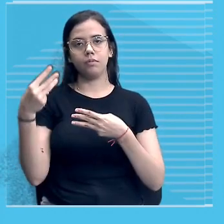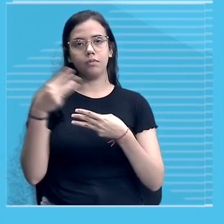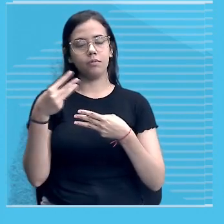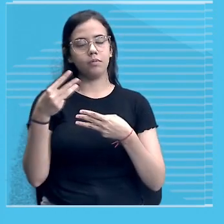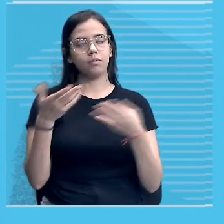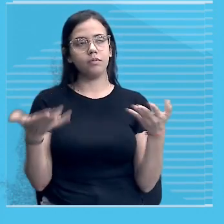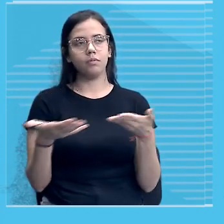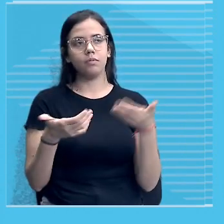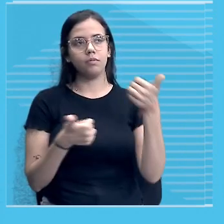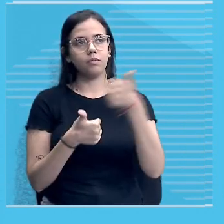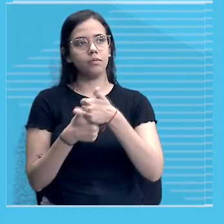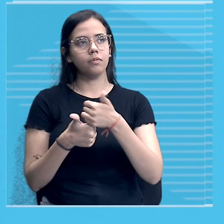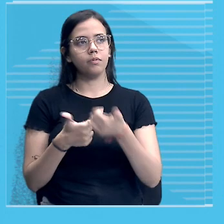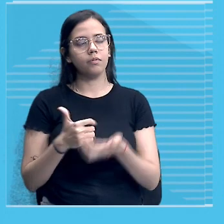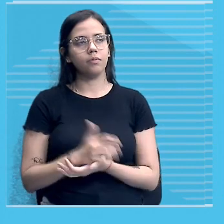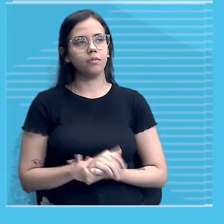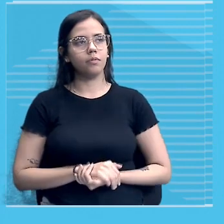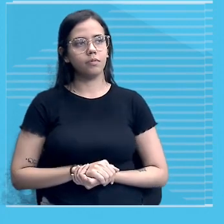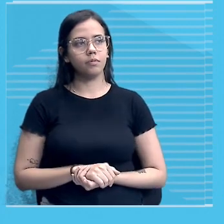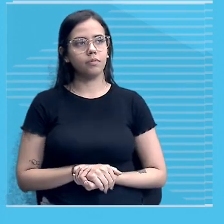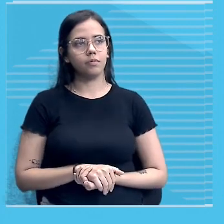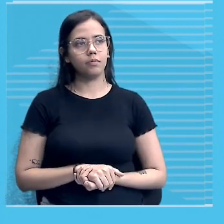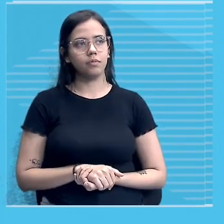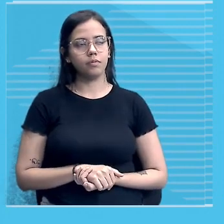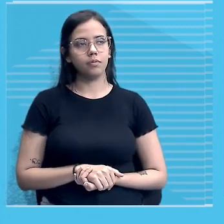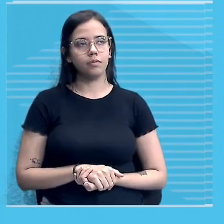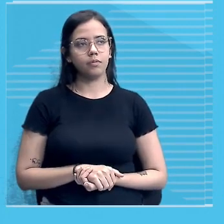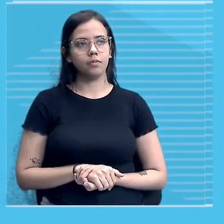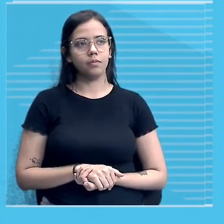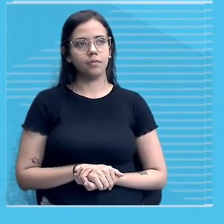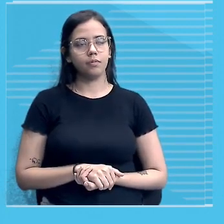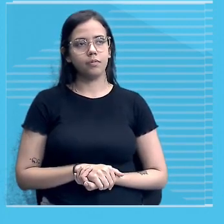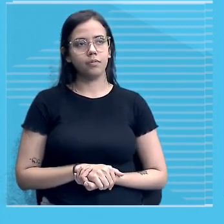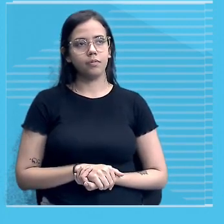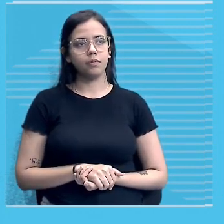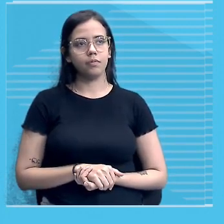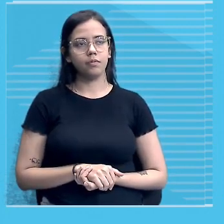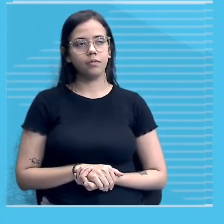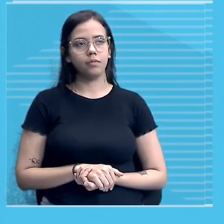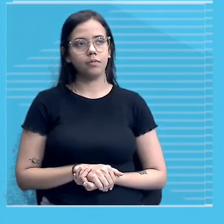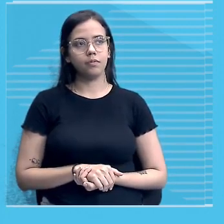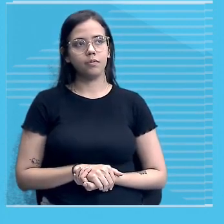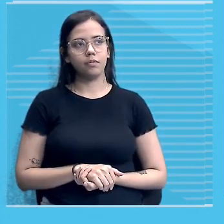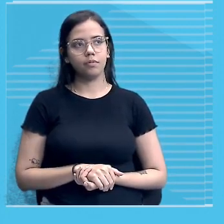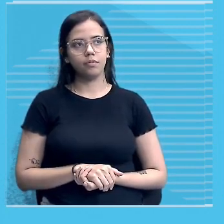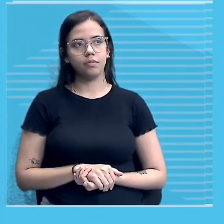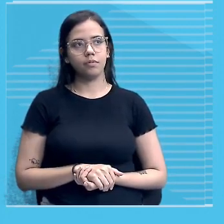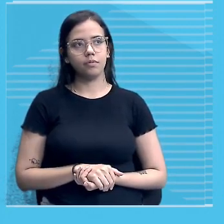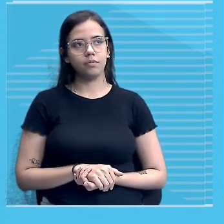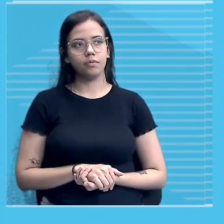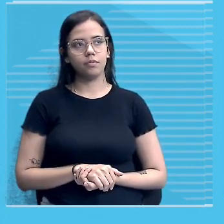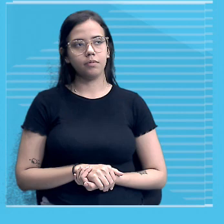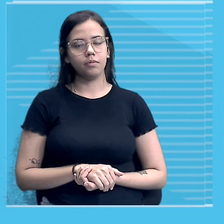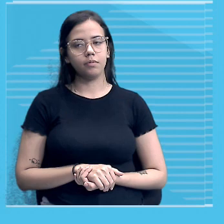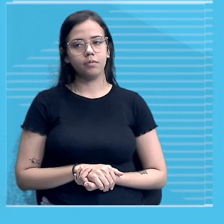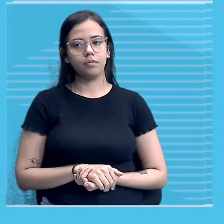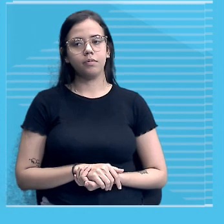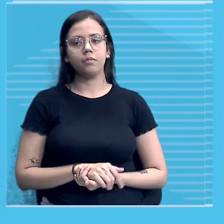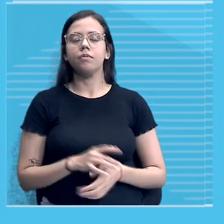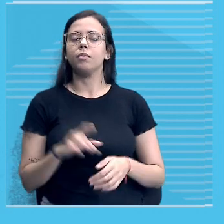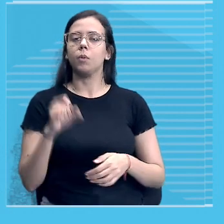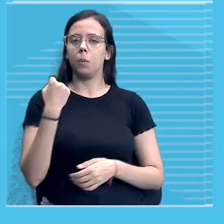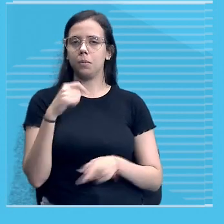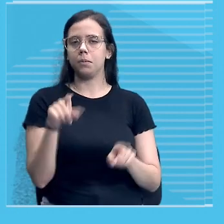substituir aqui ó o 27 por três elevada três e 18 Vamos ter que